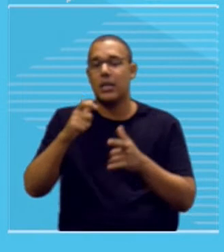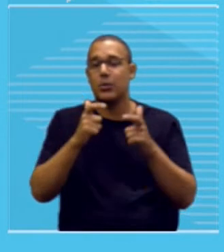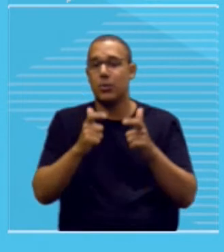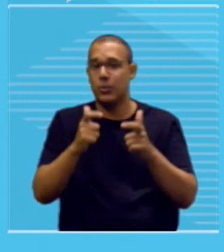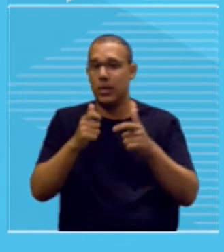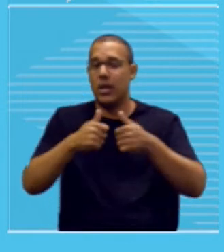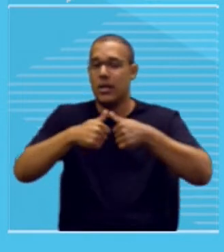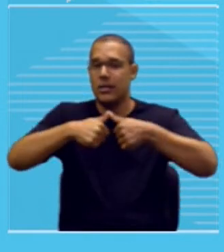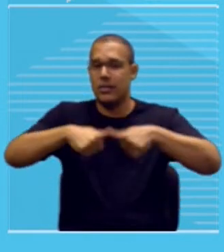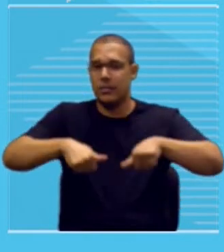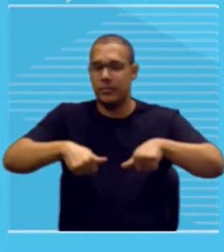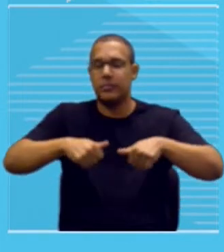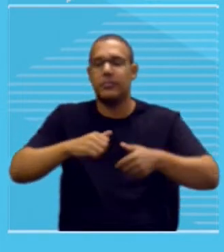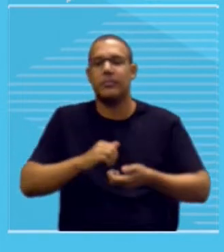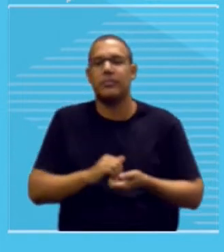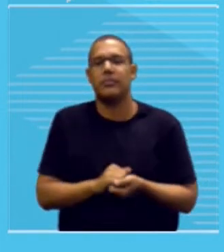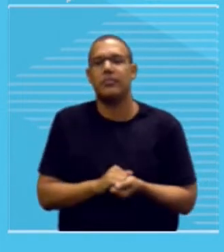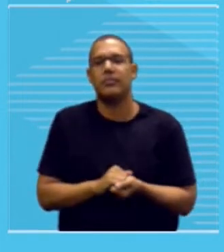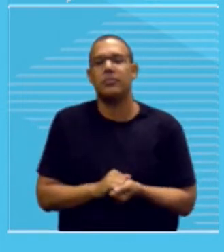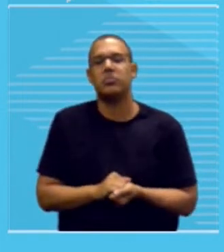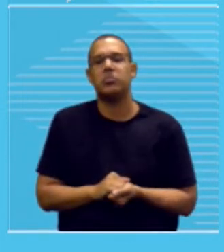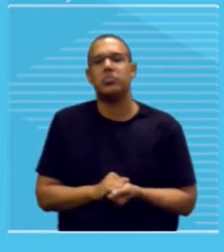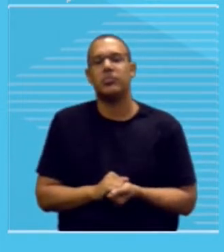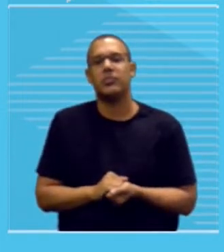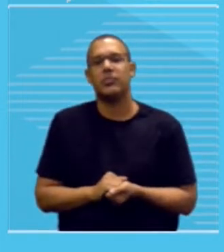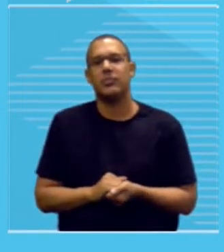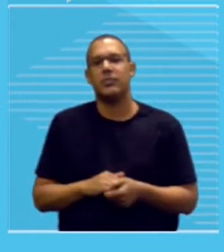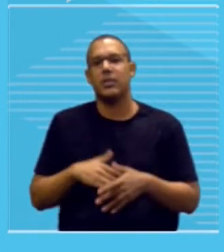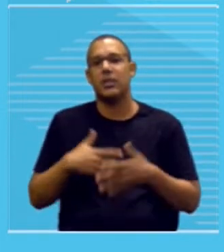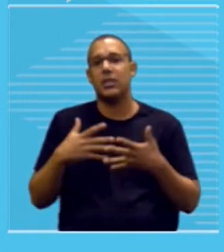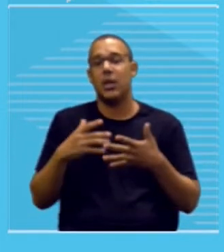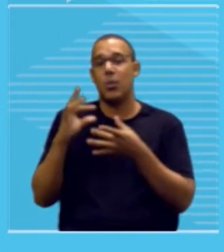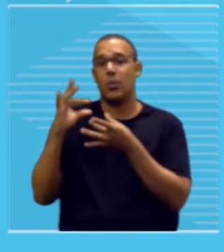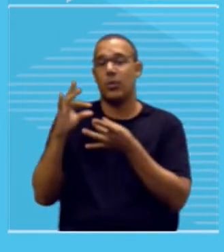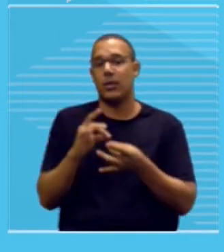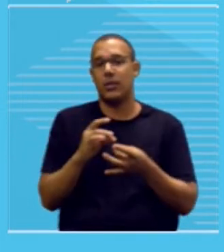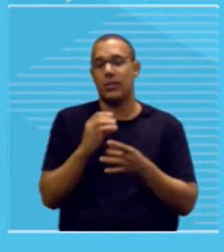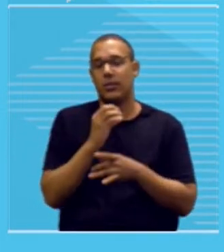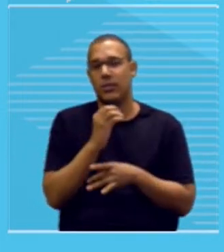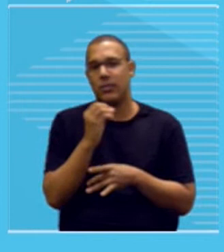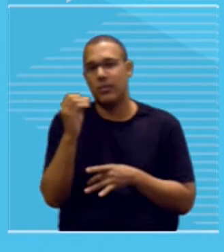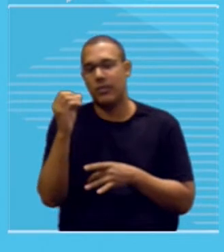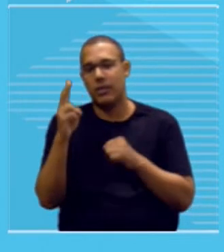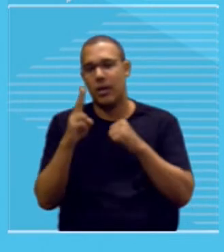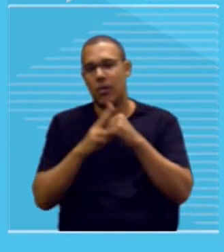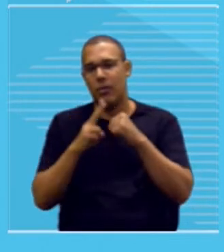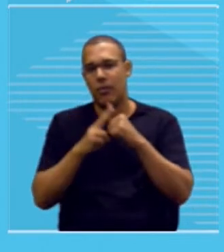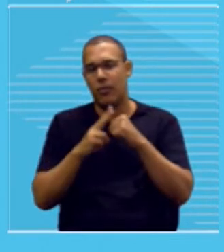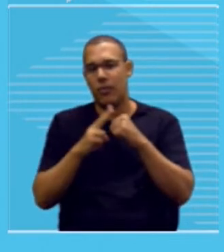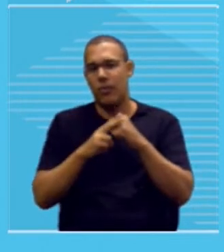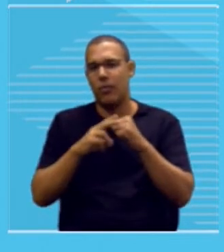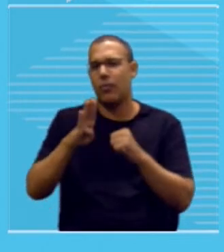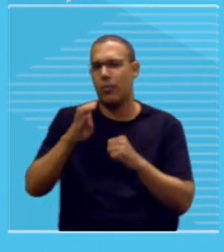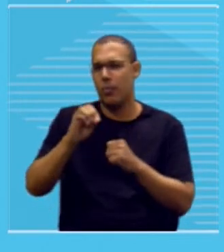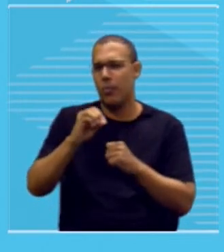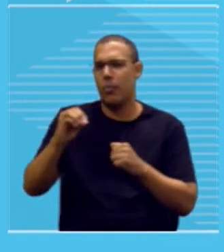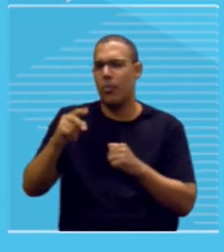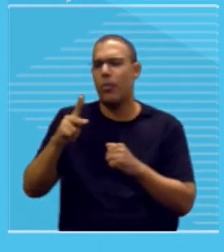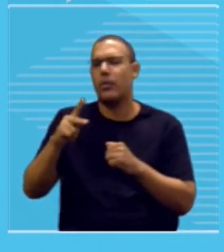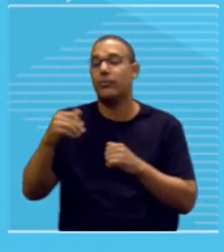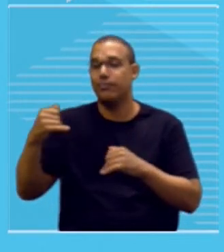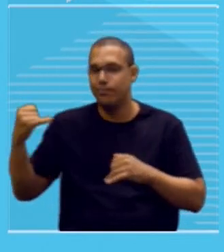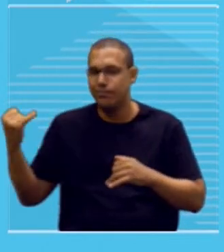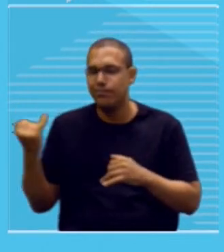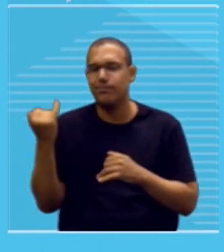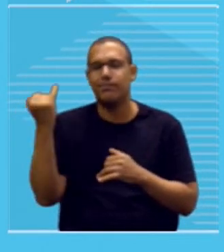ficar então para o contexto viagem o verbo book ele é muito importante ele é